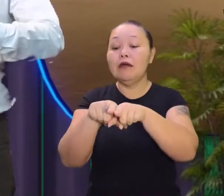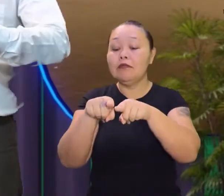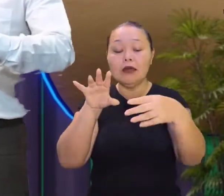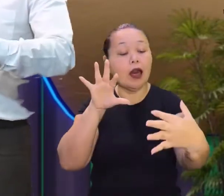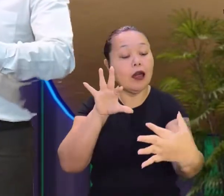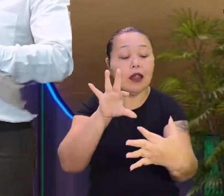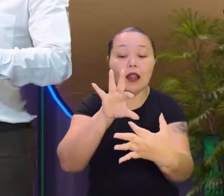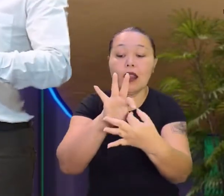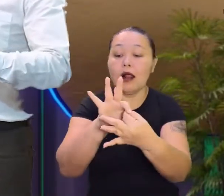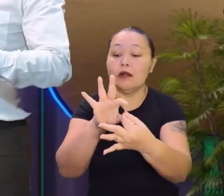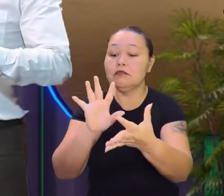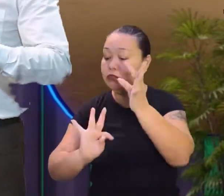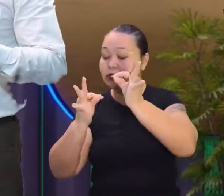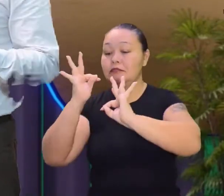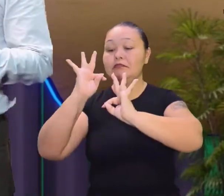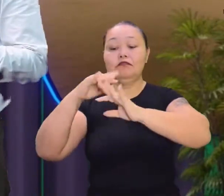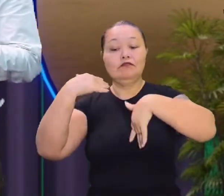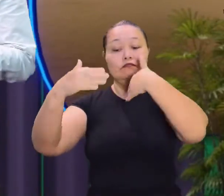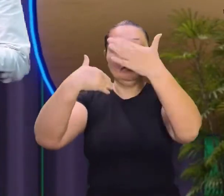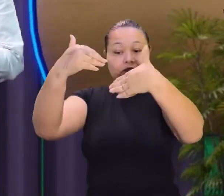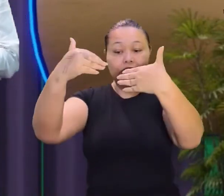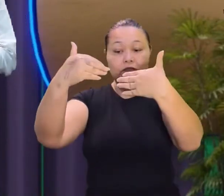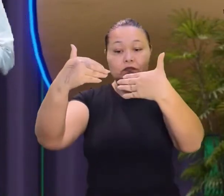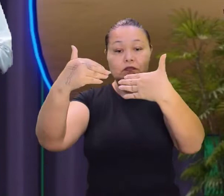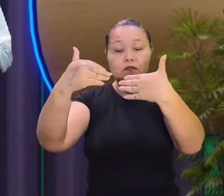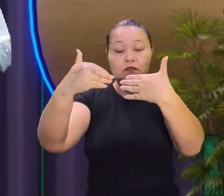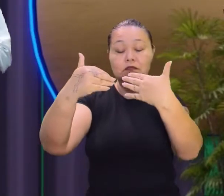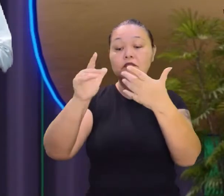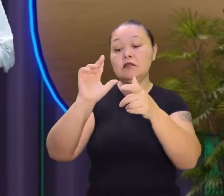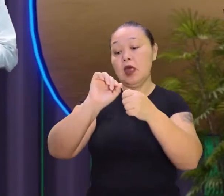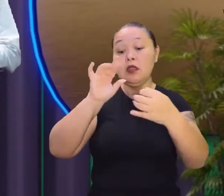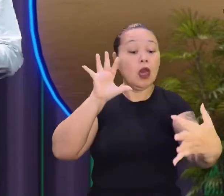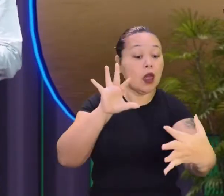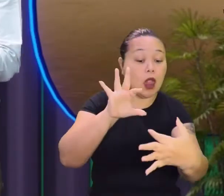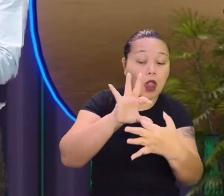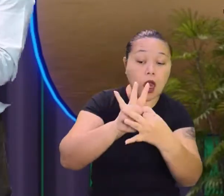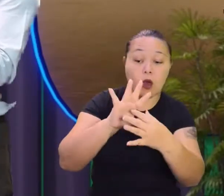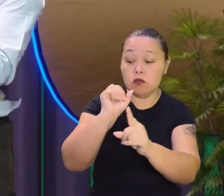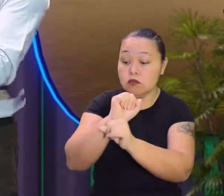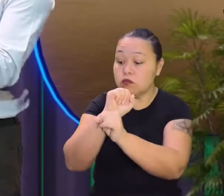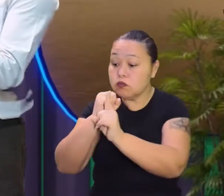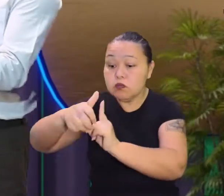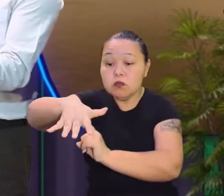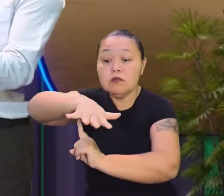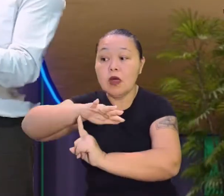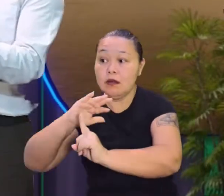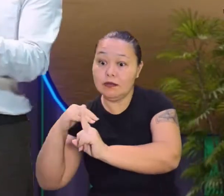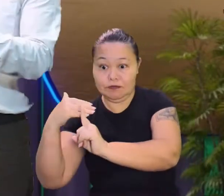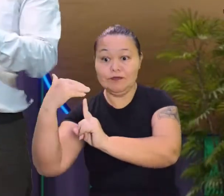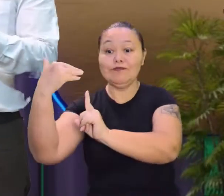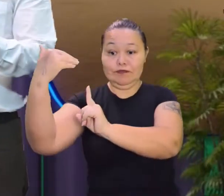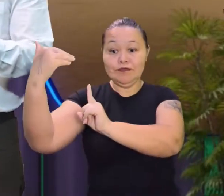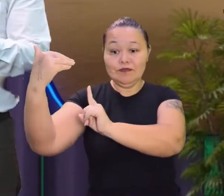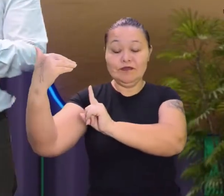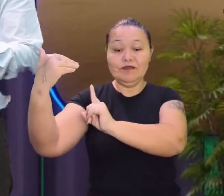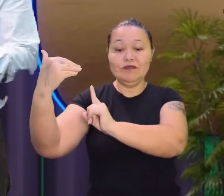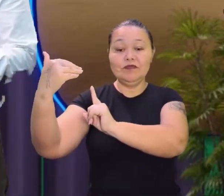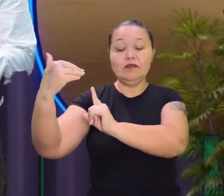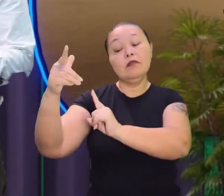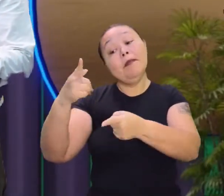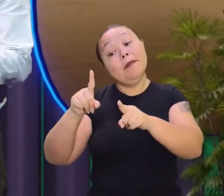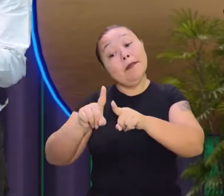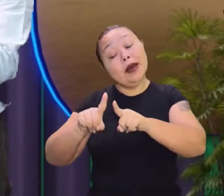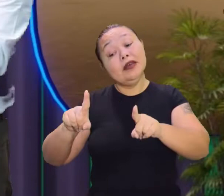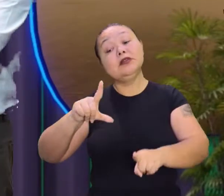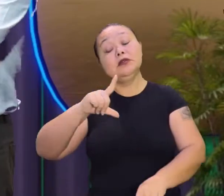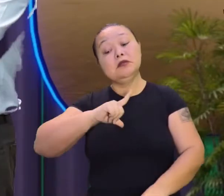um avanço de uma determinada sociedade. No entanto, tem aspectos